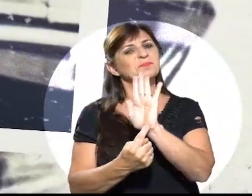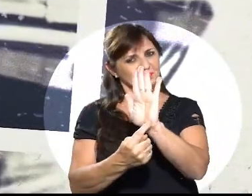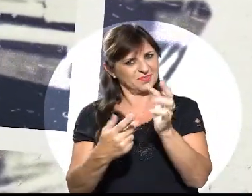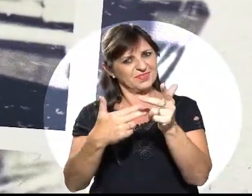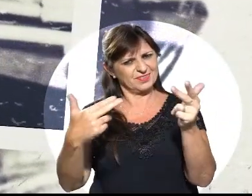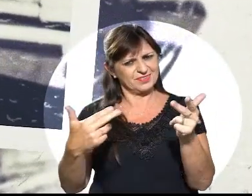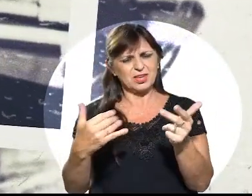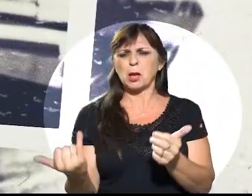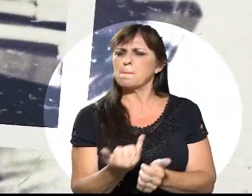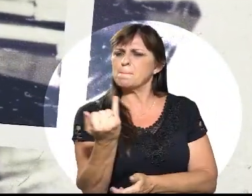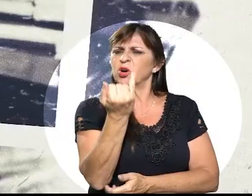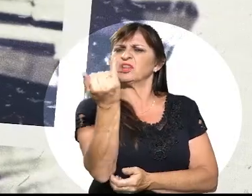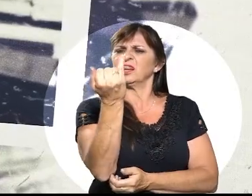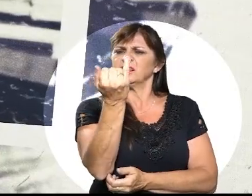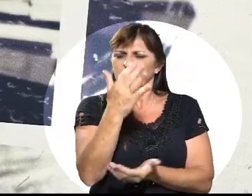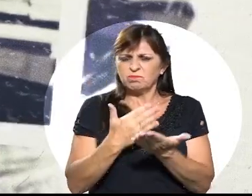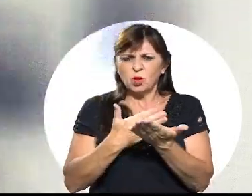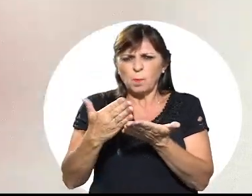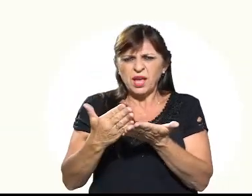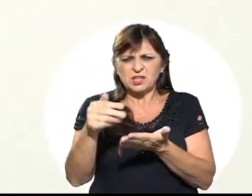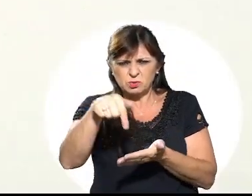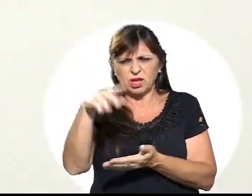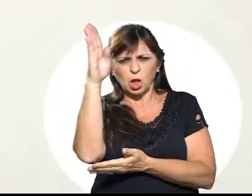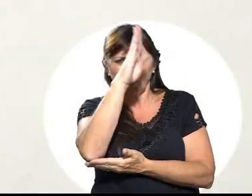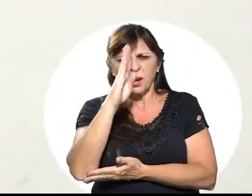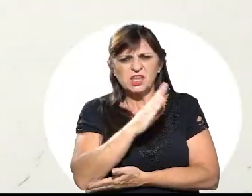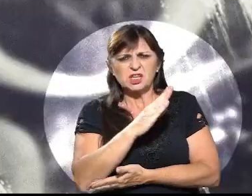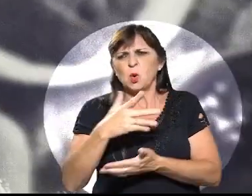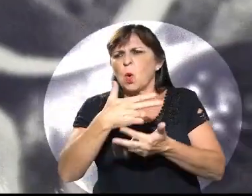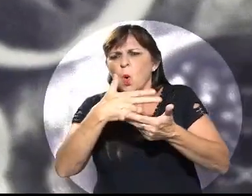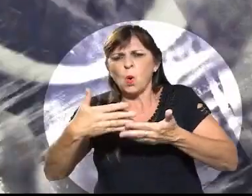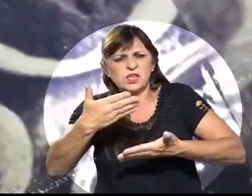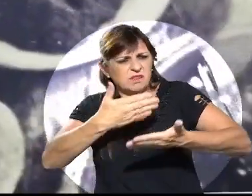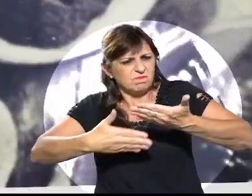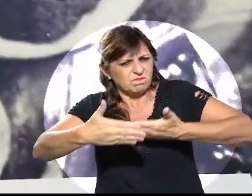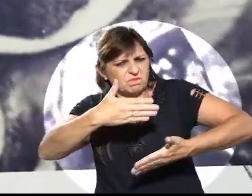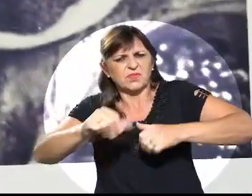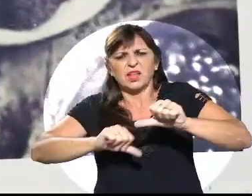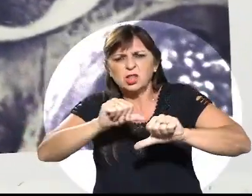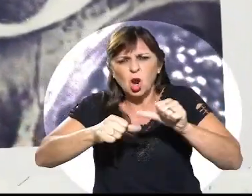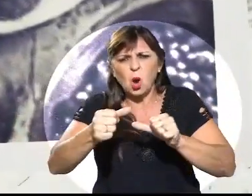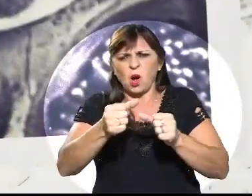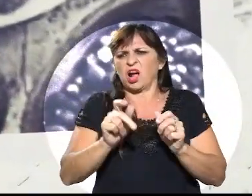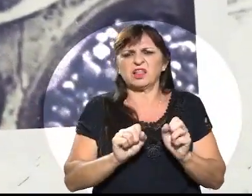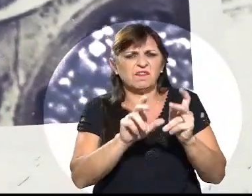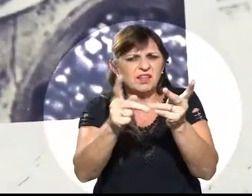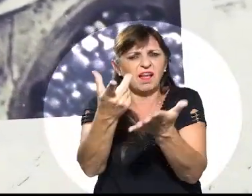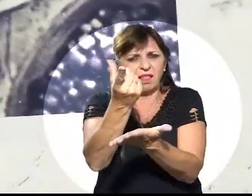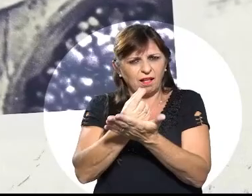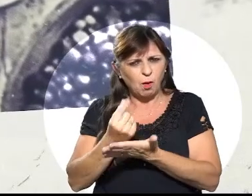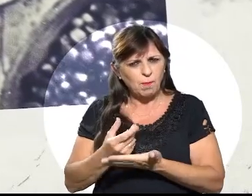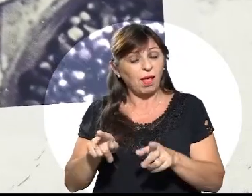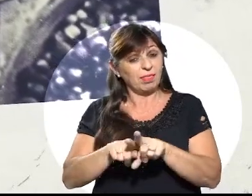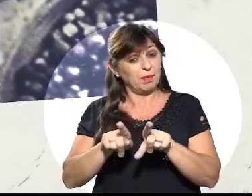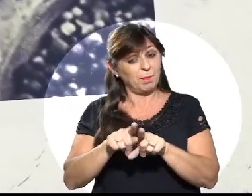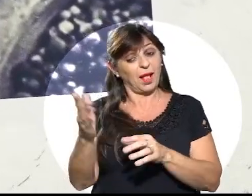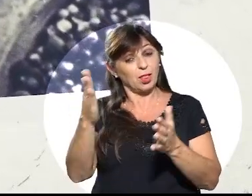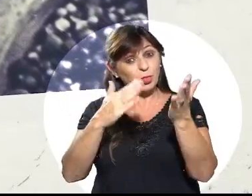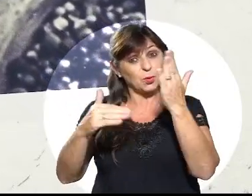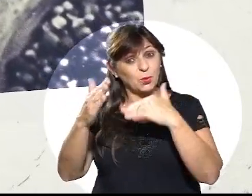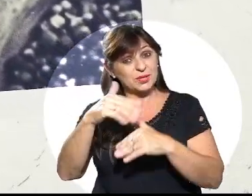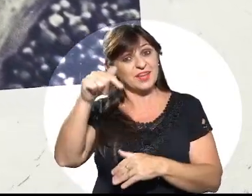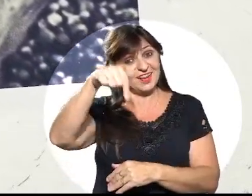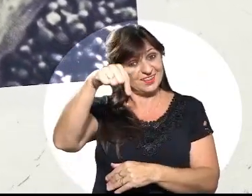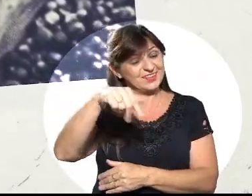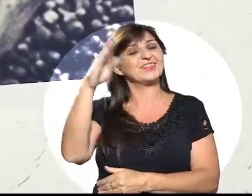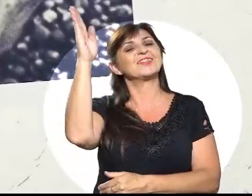do comércio no Brasil. Muitos libaneses que migraram para o promissor país das Américas trouxeram para o novo país algo que sabiam